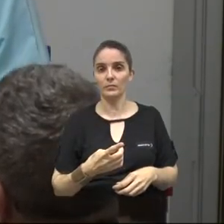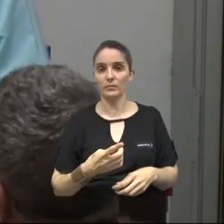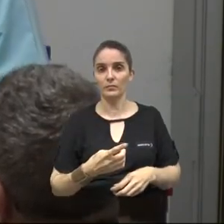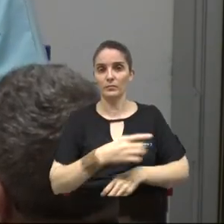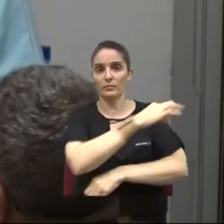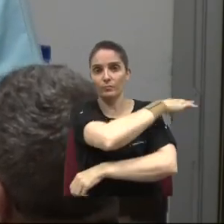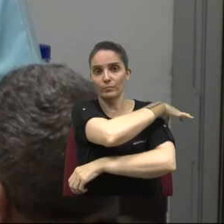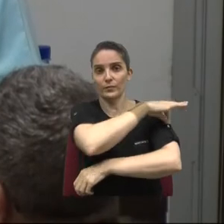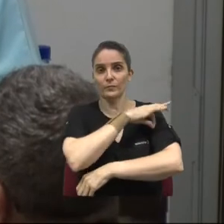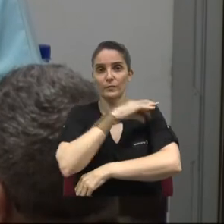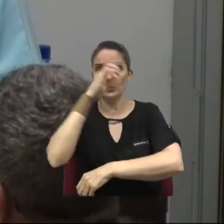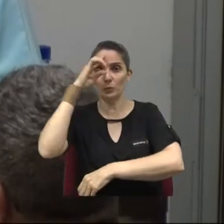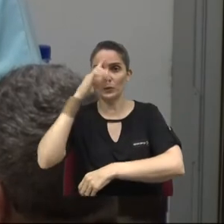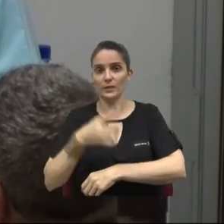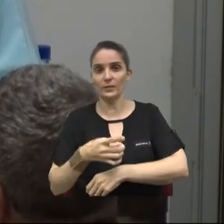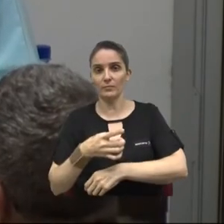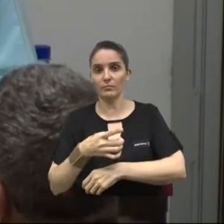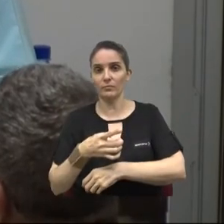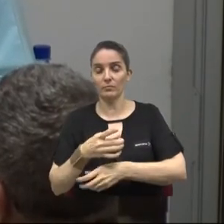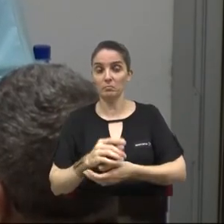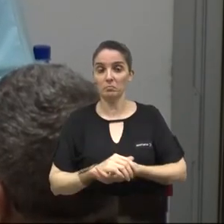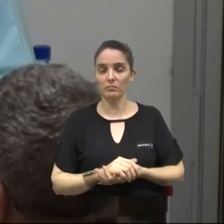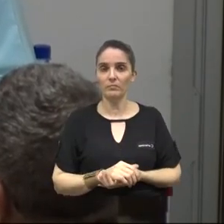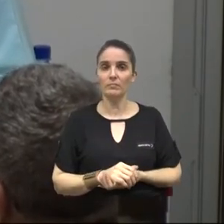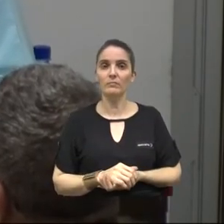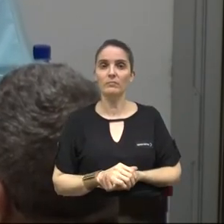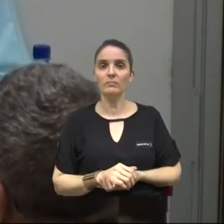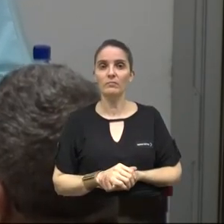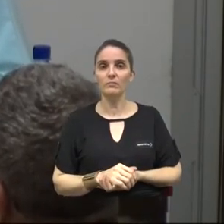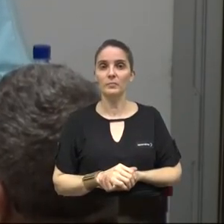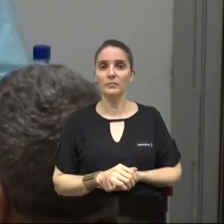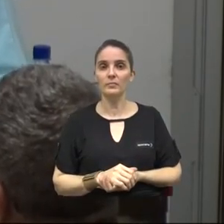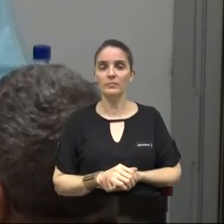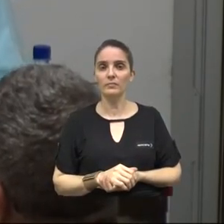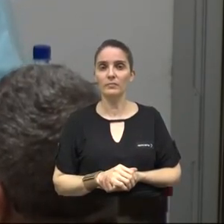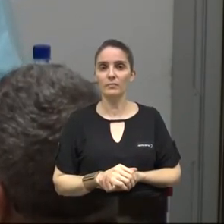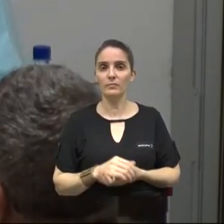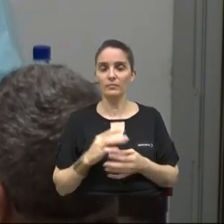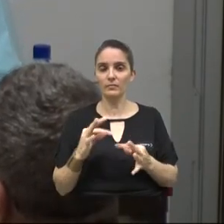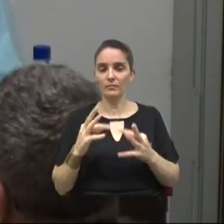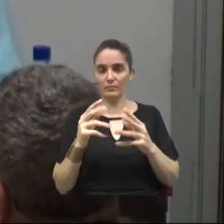hierárquico. Quer dizer, as atribuições